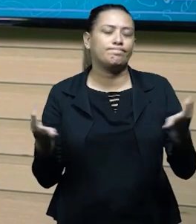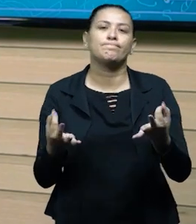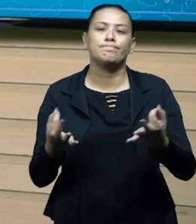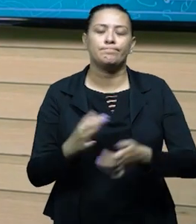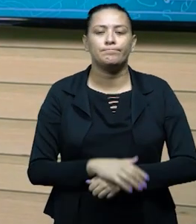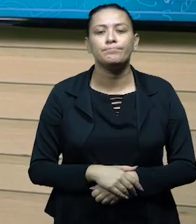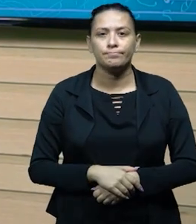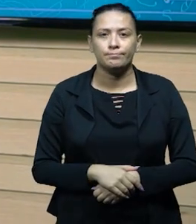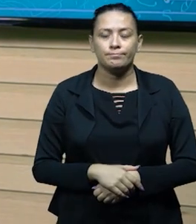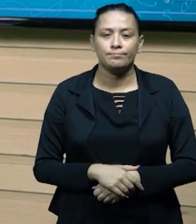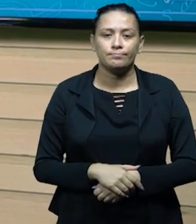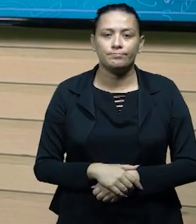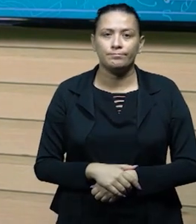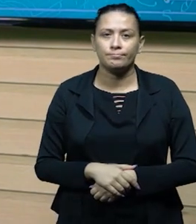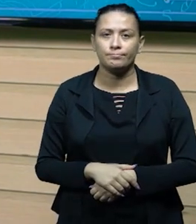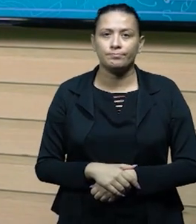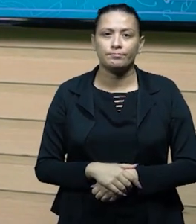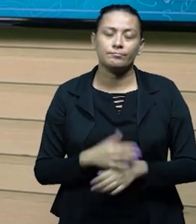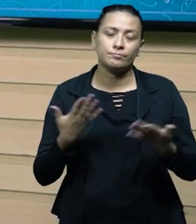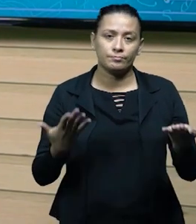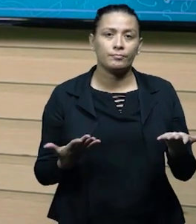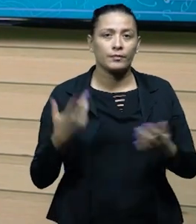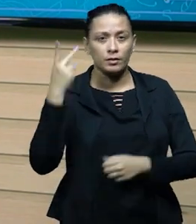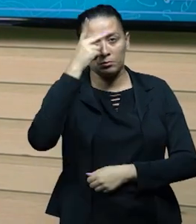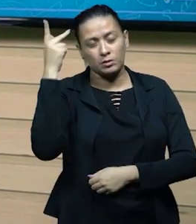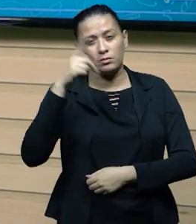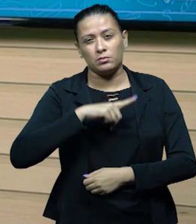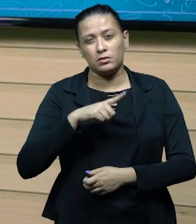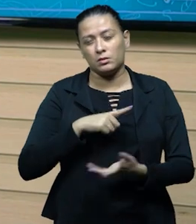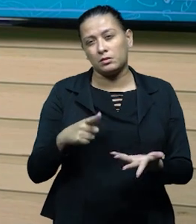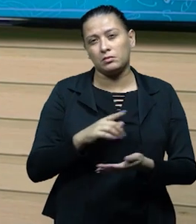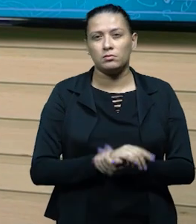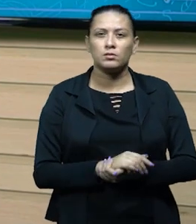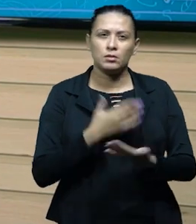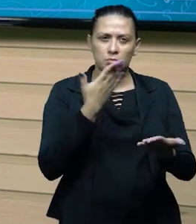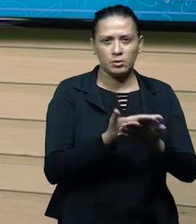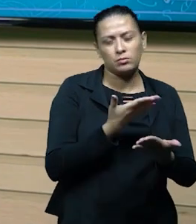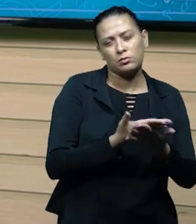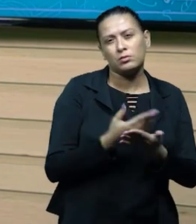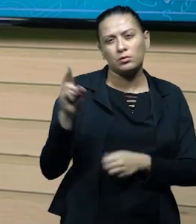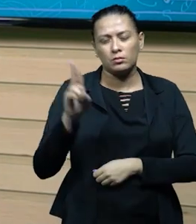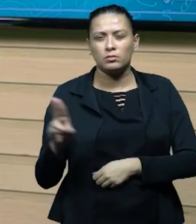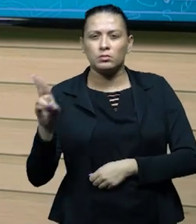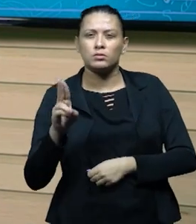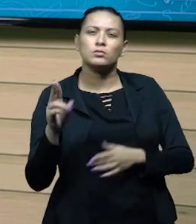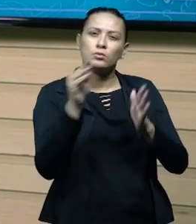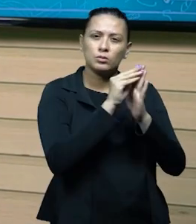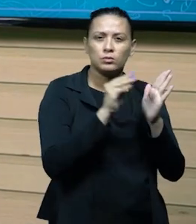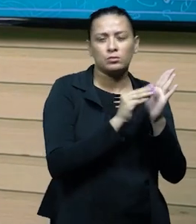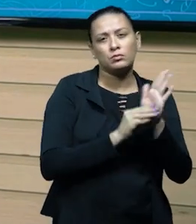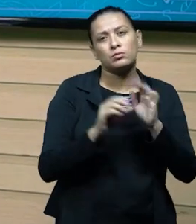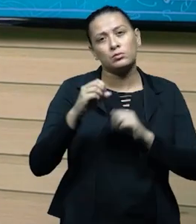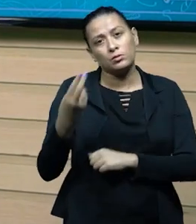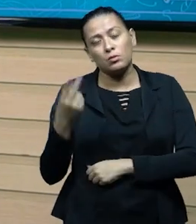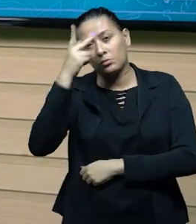funciona muito bem e Tanto para quem tem essa essa visão mais de estudar por meio de conteúdos como para quem